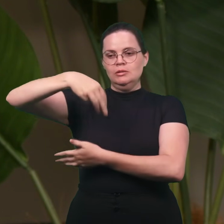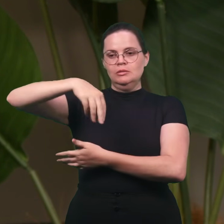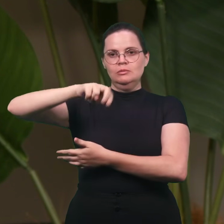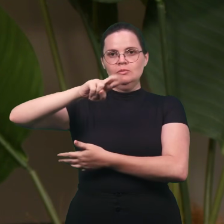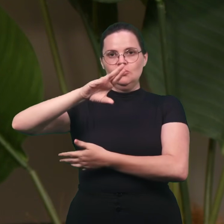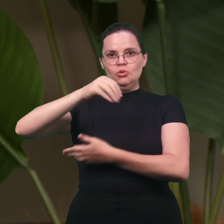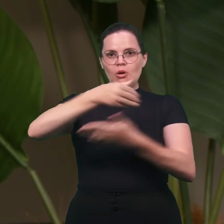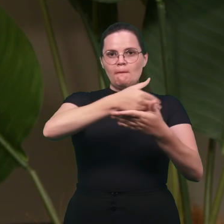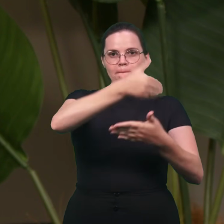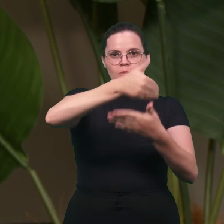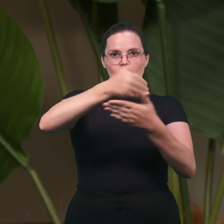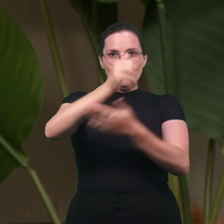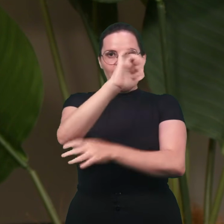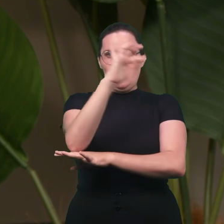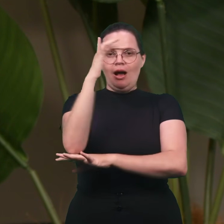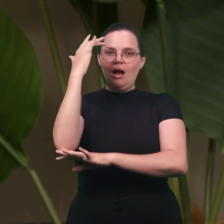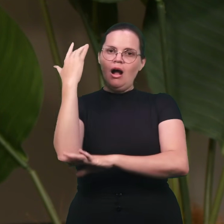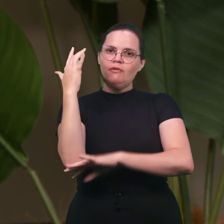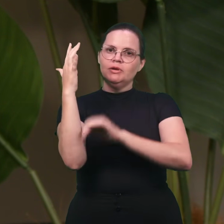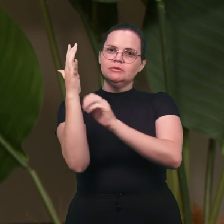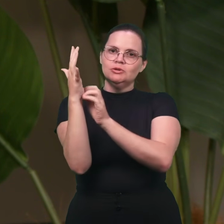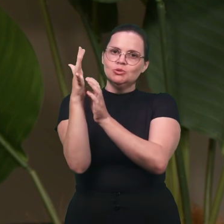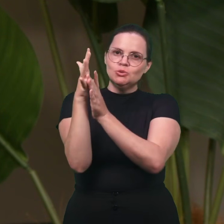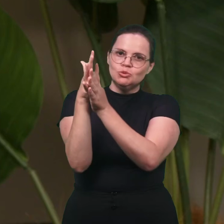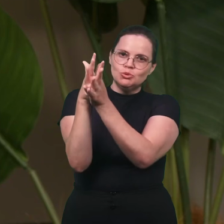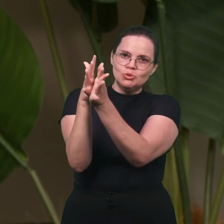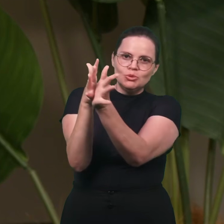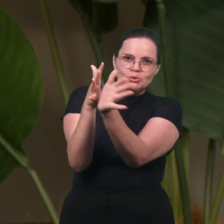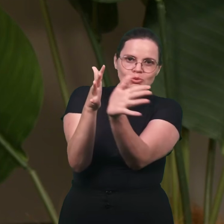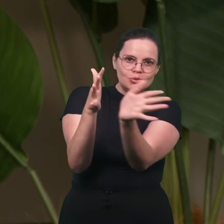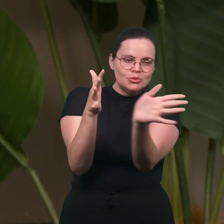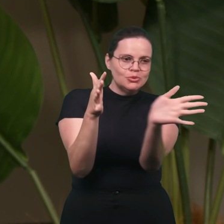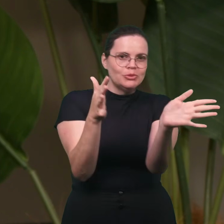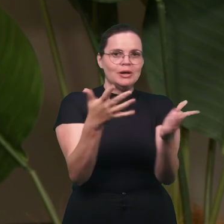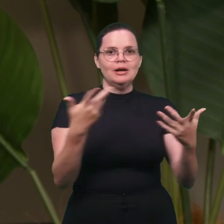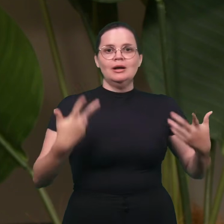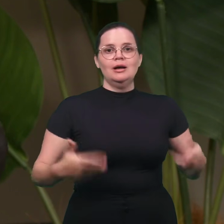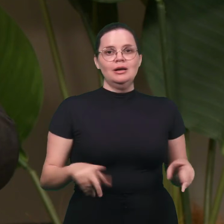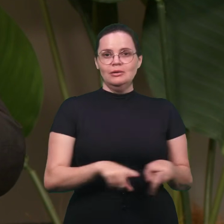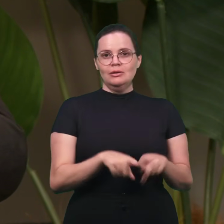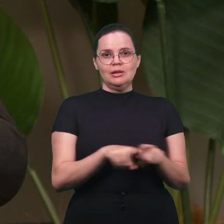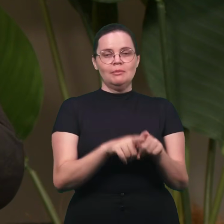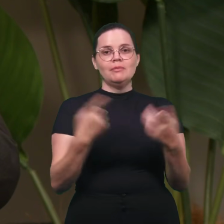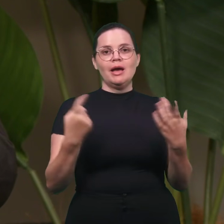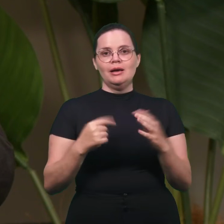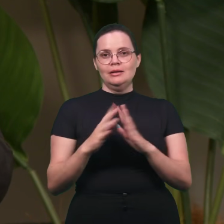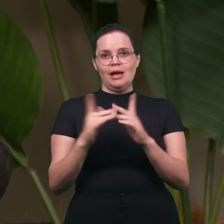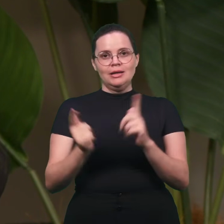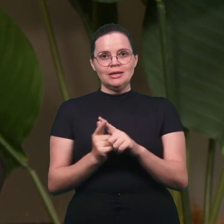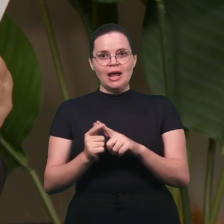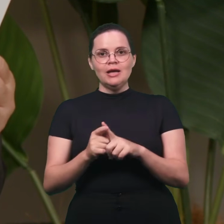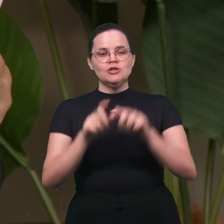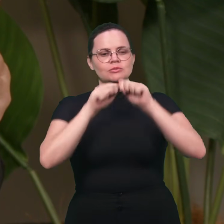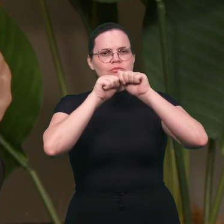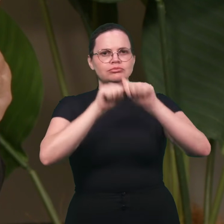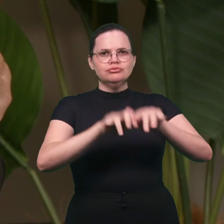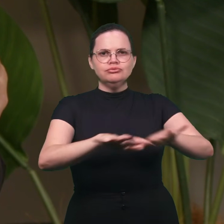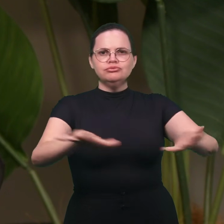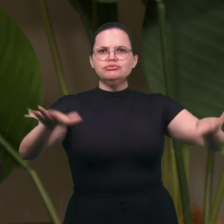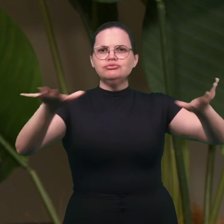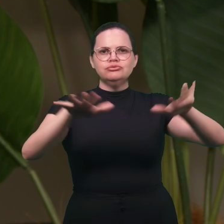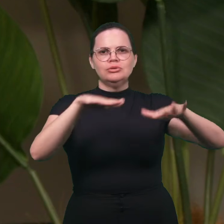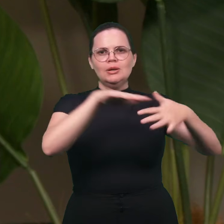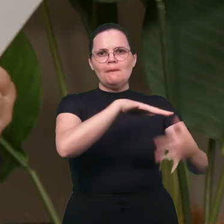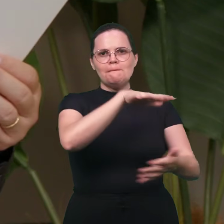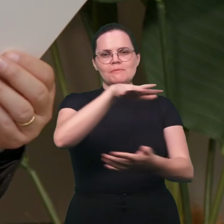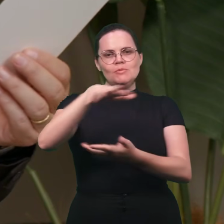muros. E a obra do Espírito Santo tem atravessado fronteiras, tem atravessado barreiras de línguas,